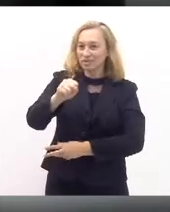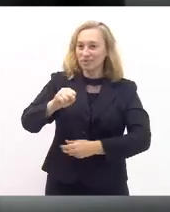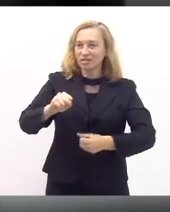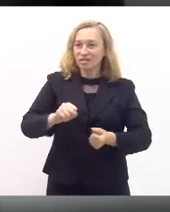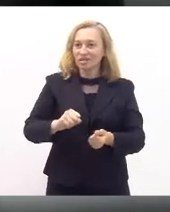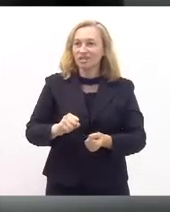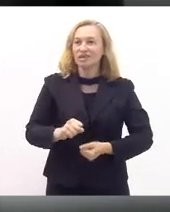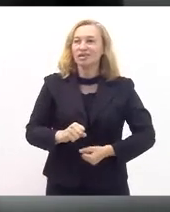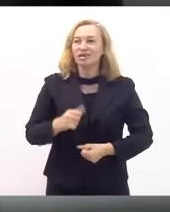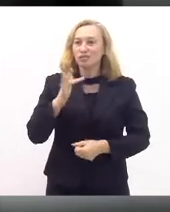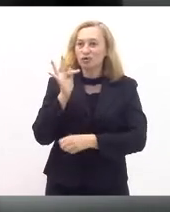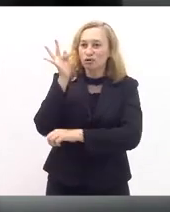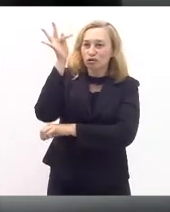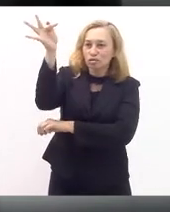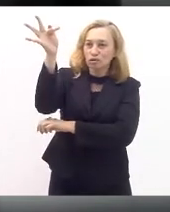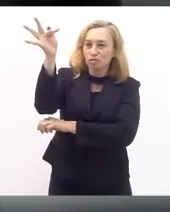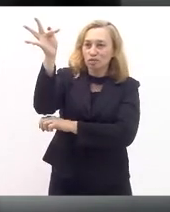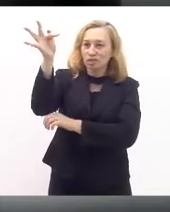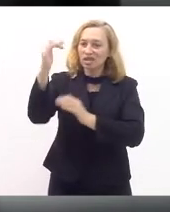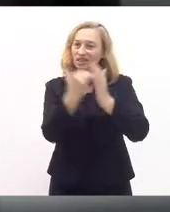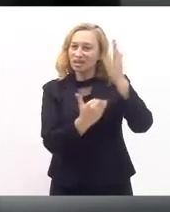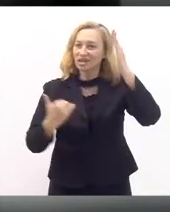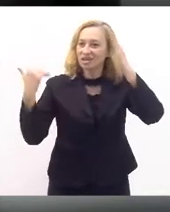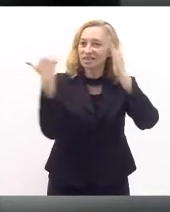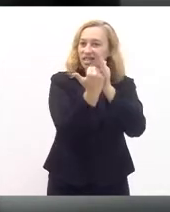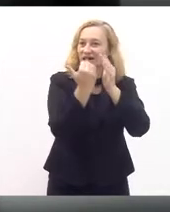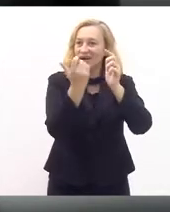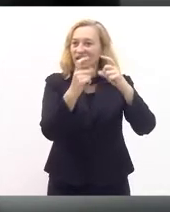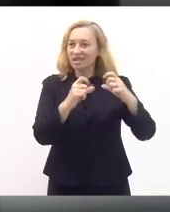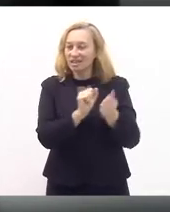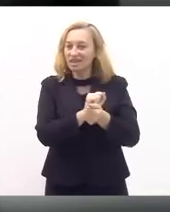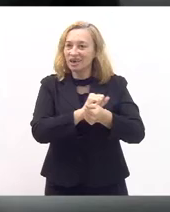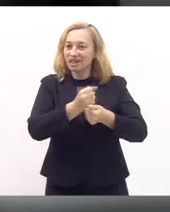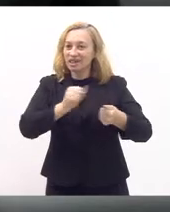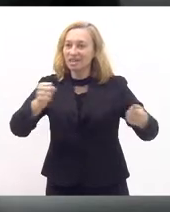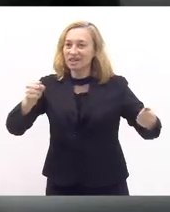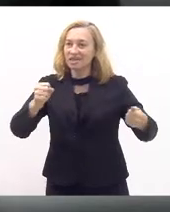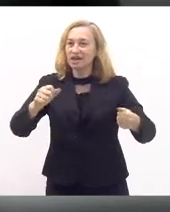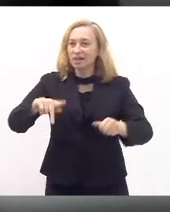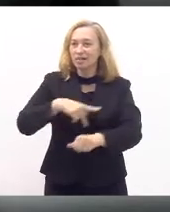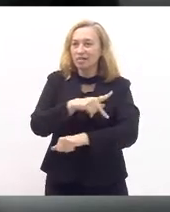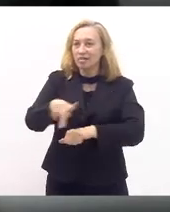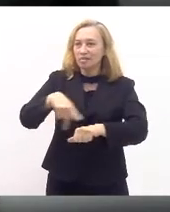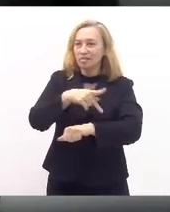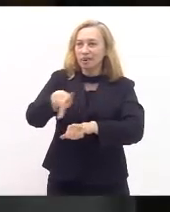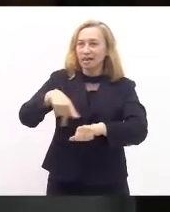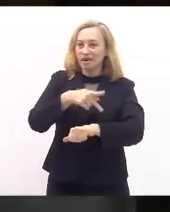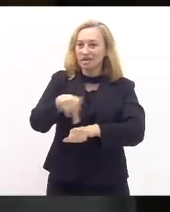Teu futuro espelha essa grandeza, terra adorada.